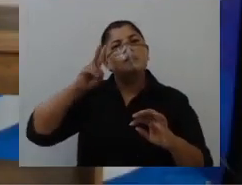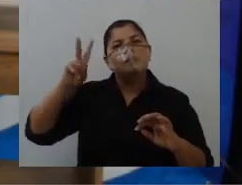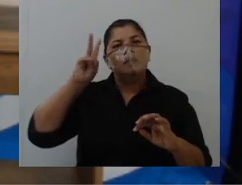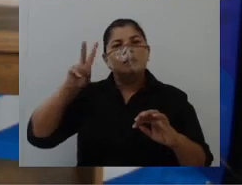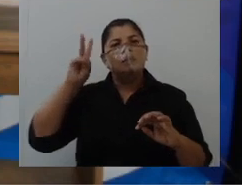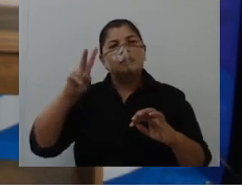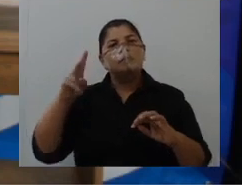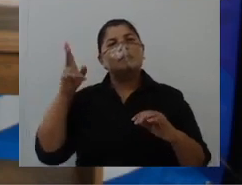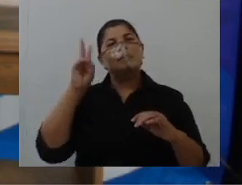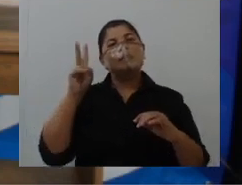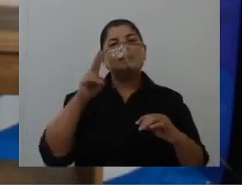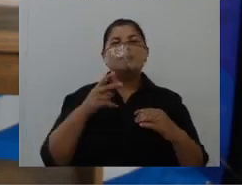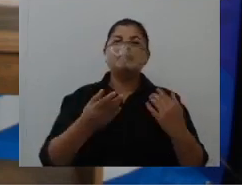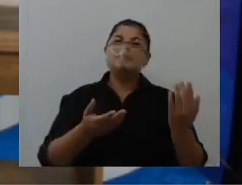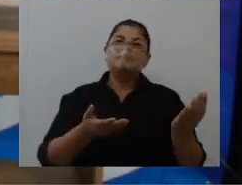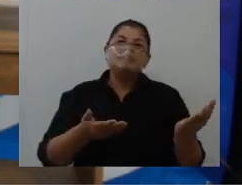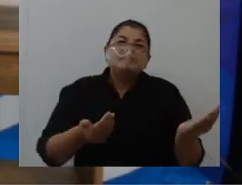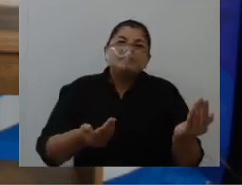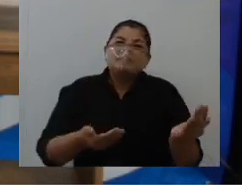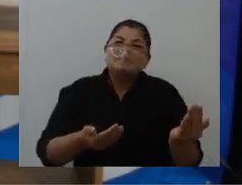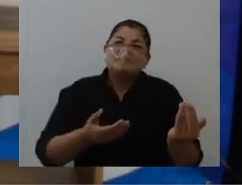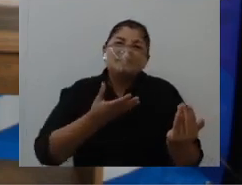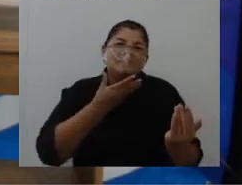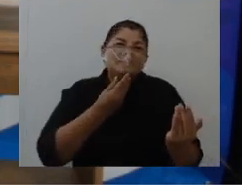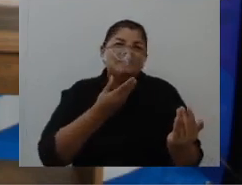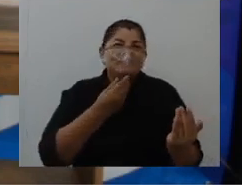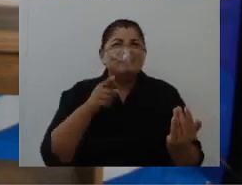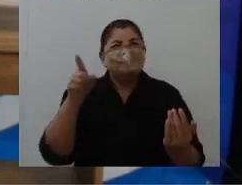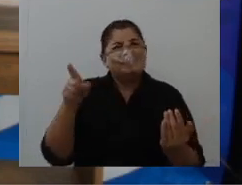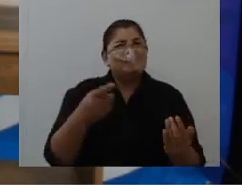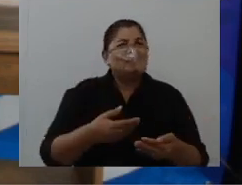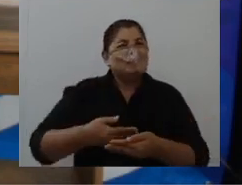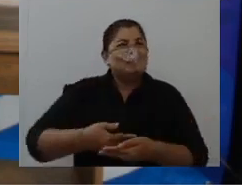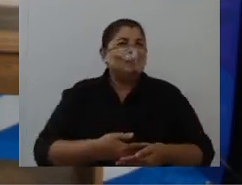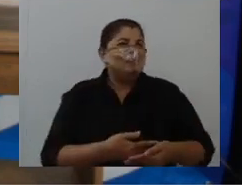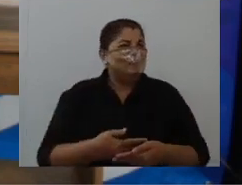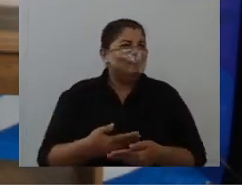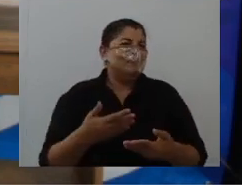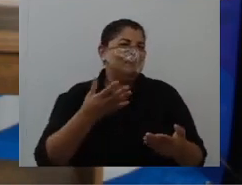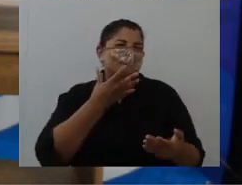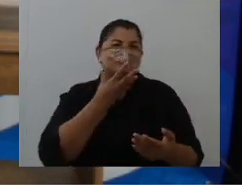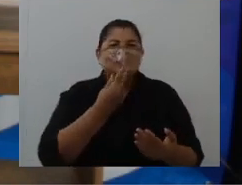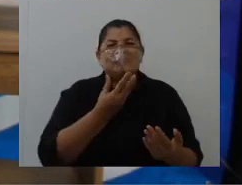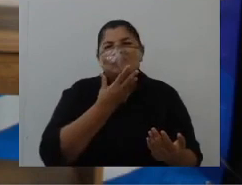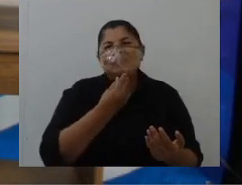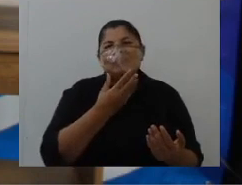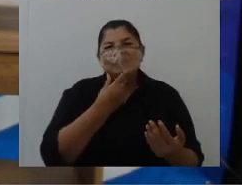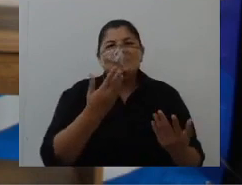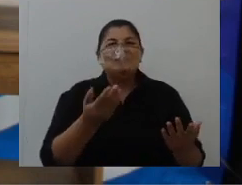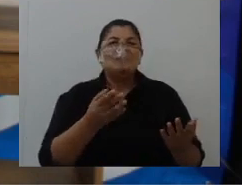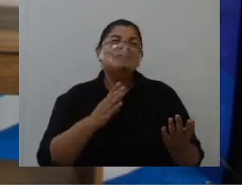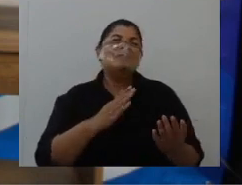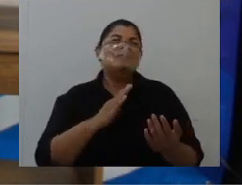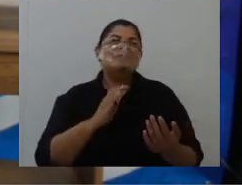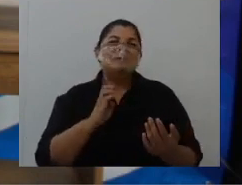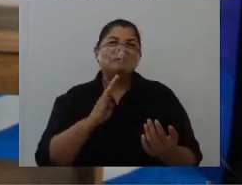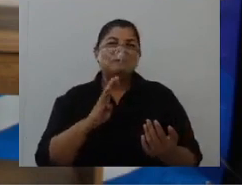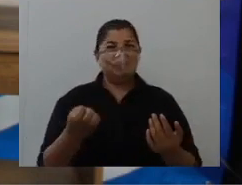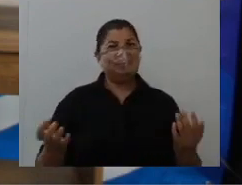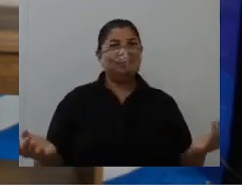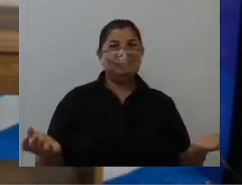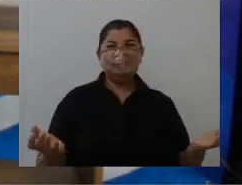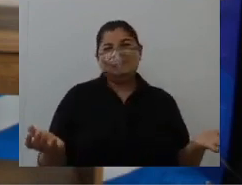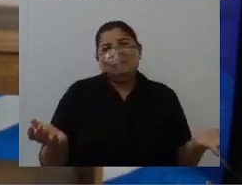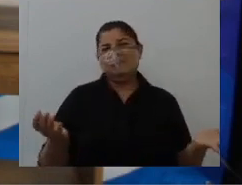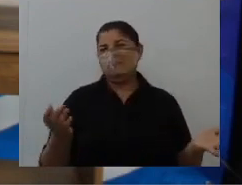gente era mais novo? Não faz tanto tempo assim que eu sou um menino novinho, né? Eu sou tranquilo, né? Um bebê. Ninguém diz que eu